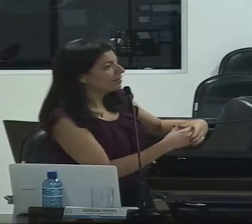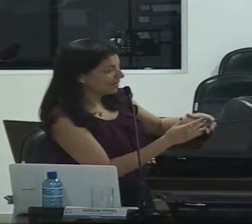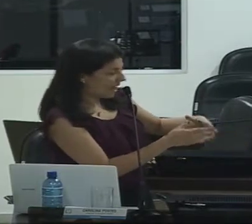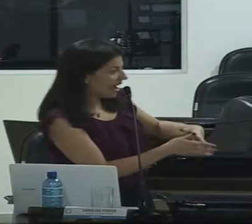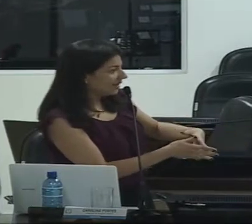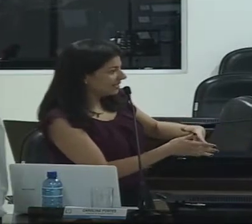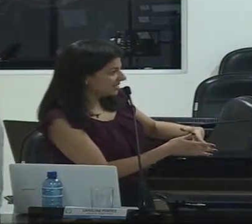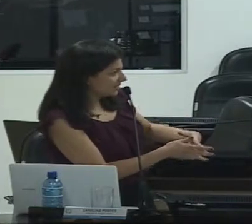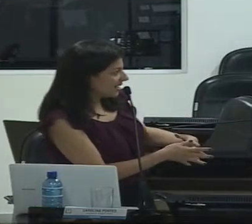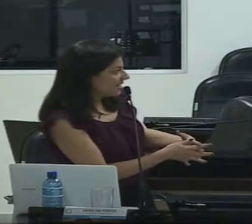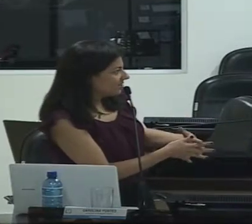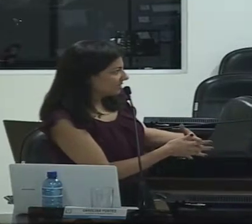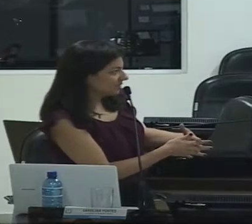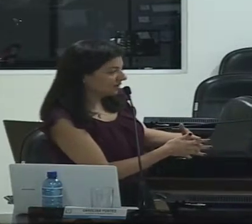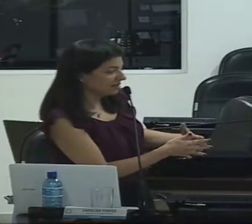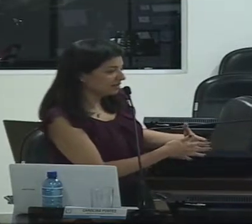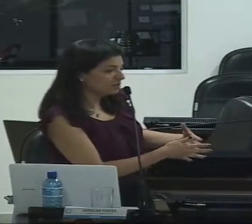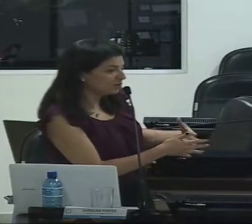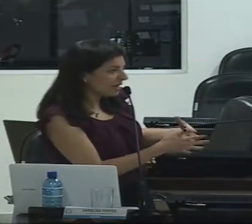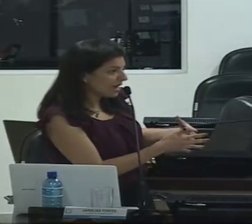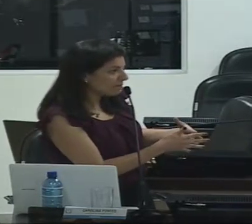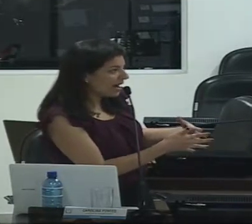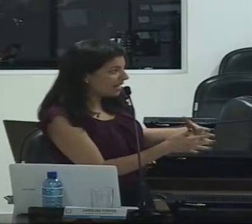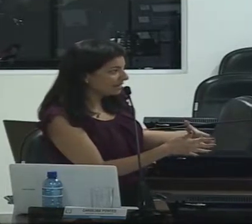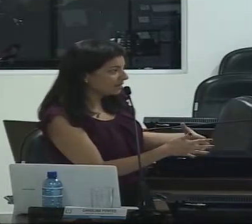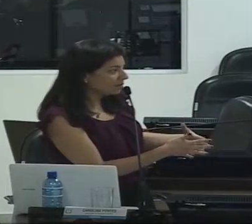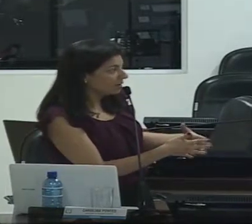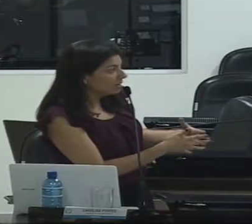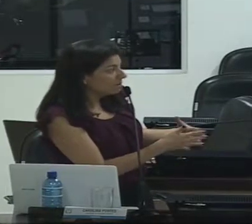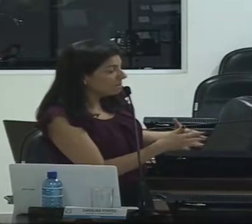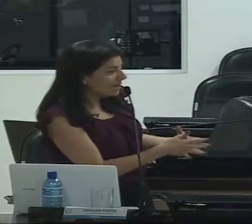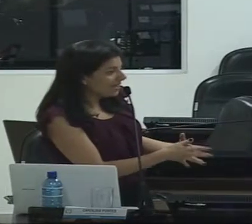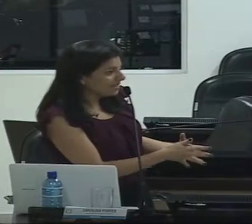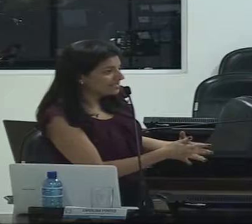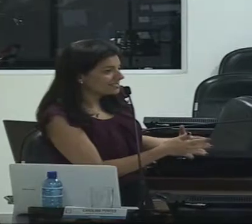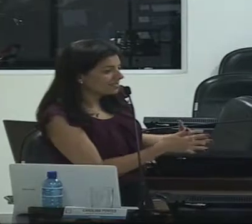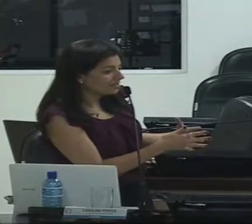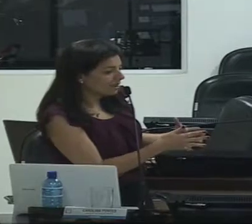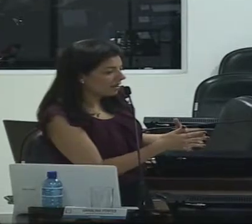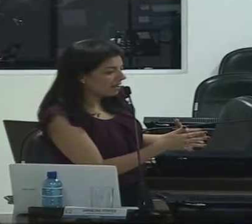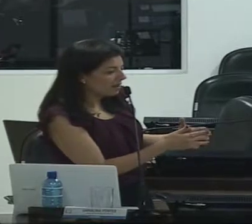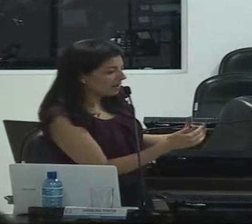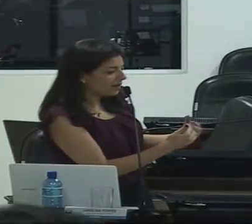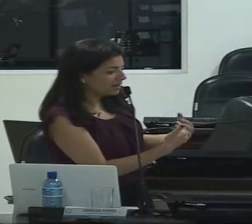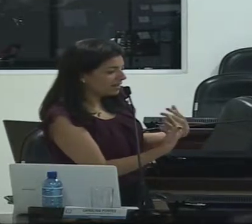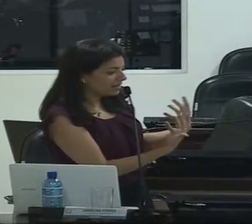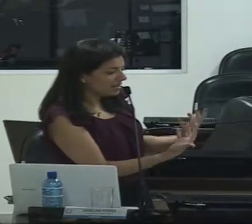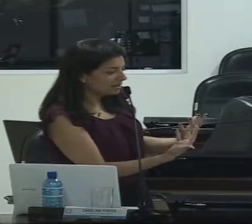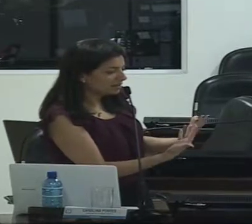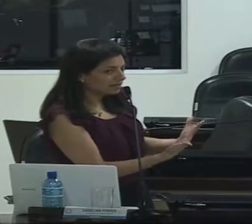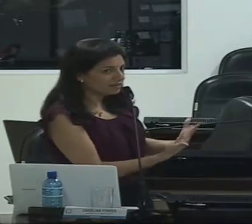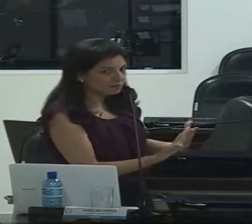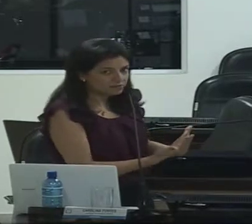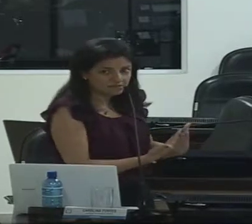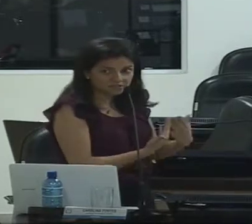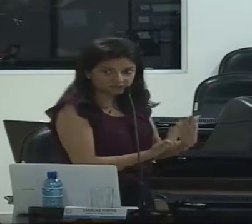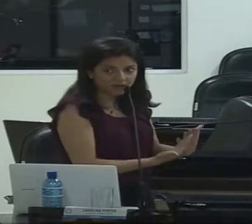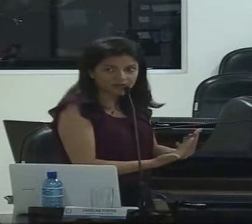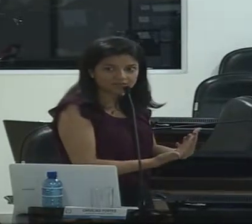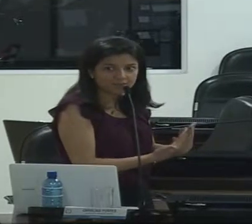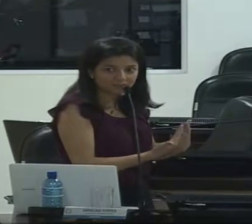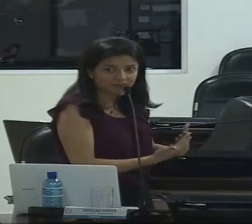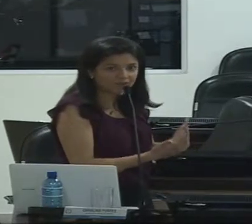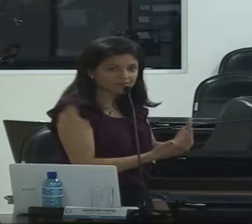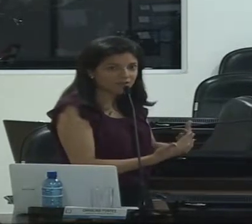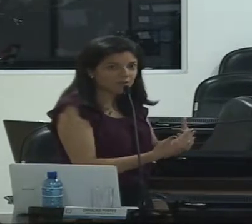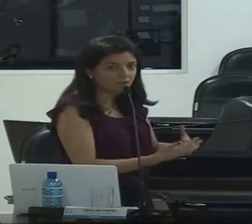rua. Há necessidade dessa educação. Isso é básico. Mas... a maioria que se